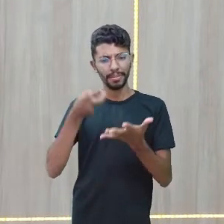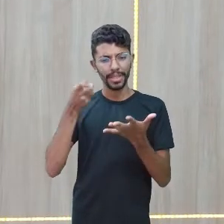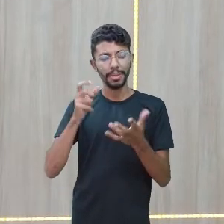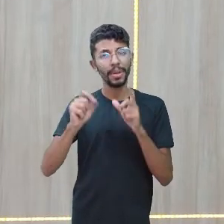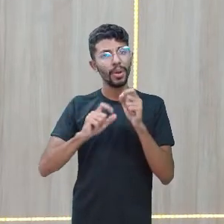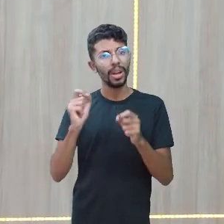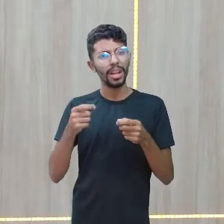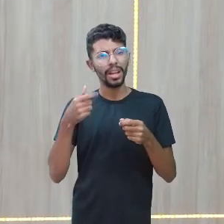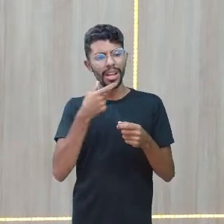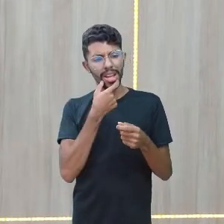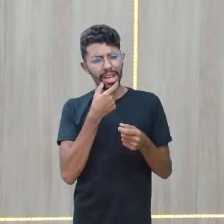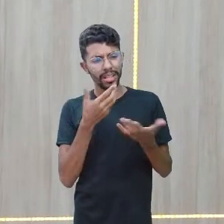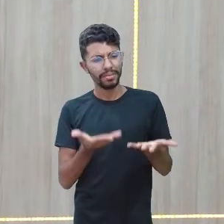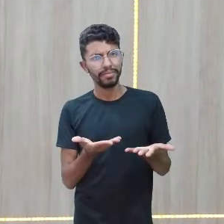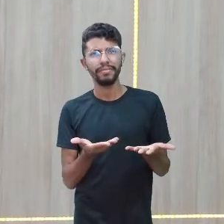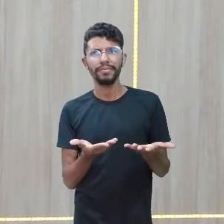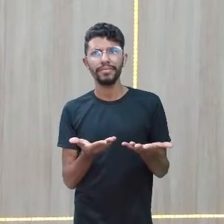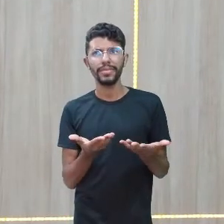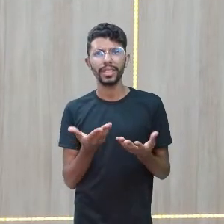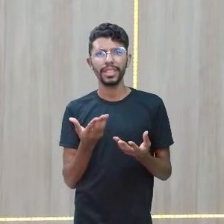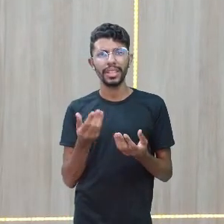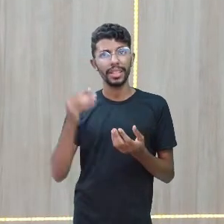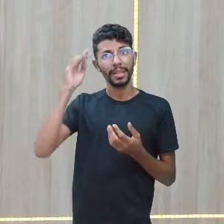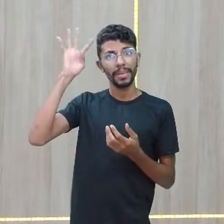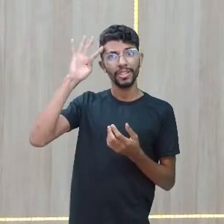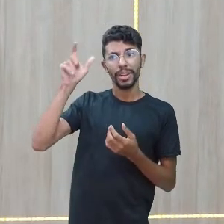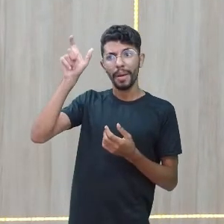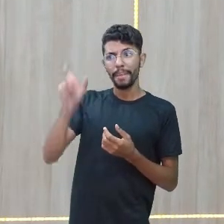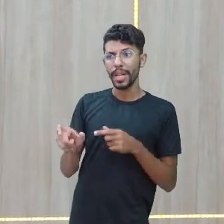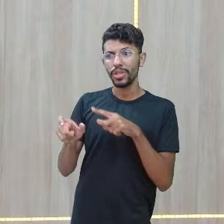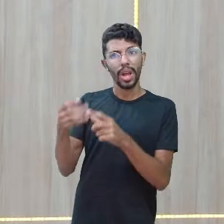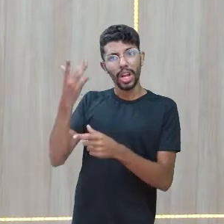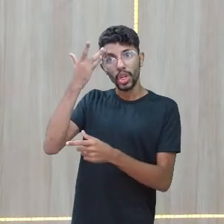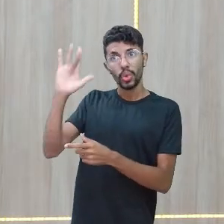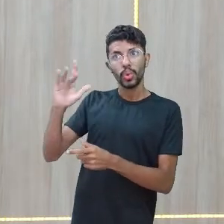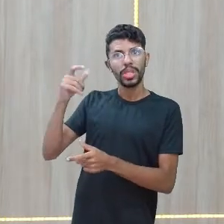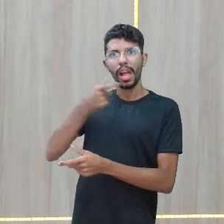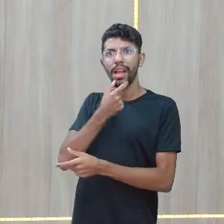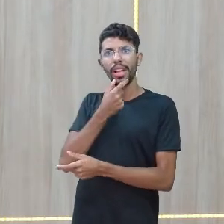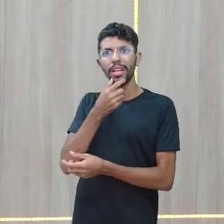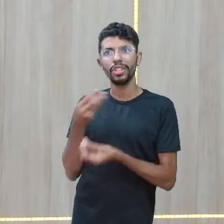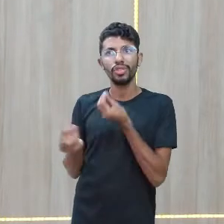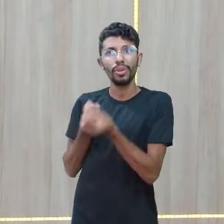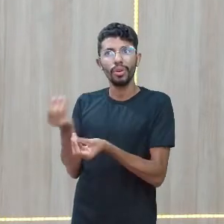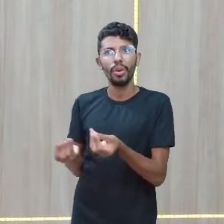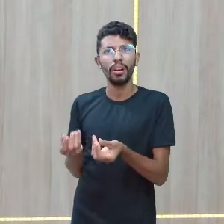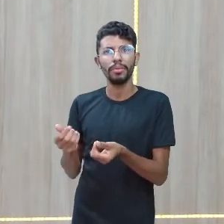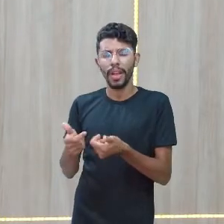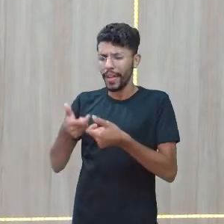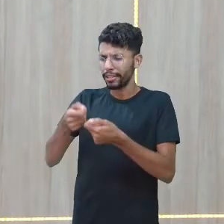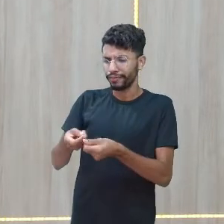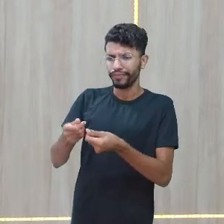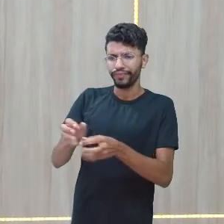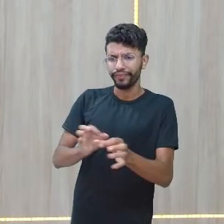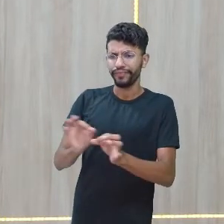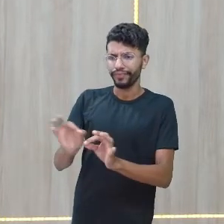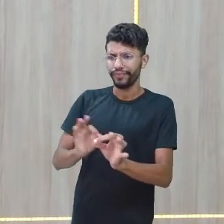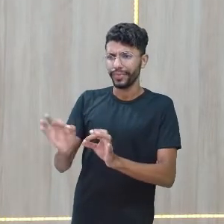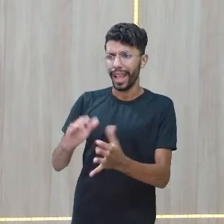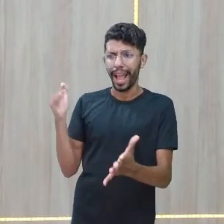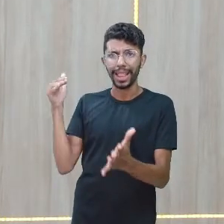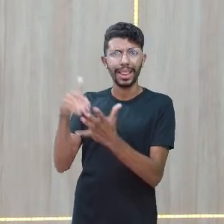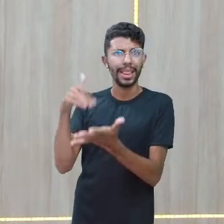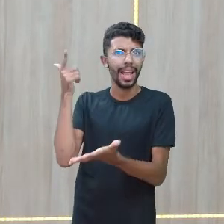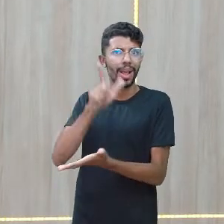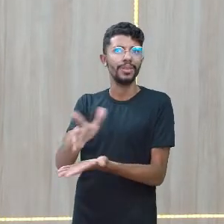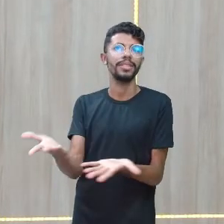em inglês, imagina o trabalhador em casa que comprou isso aqui, foi em casa fazer, está em inglês. Ele vai mexer até dar certo, né? Ele não vai